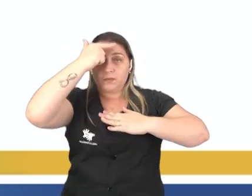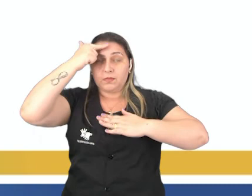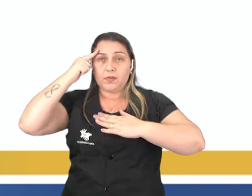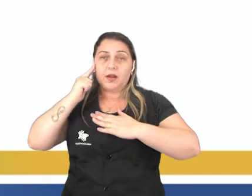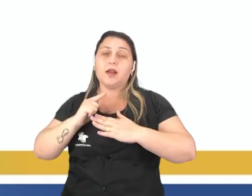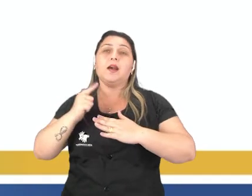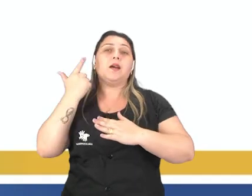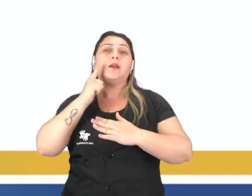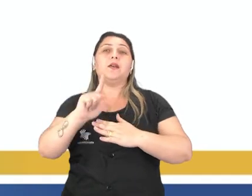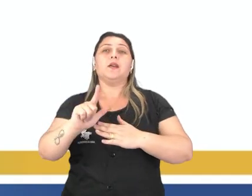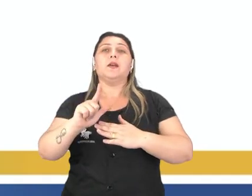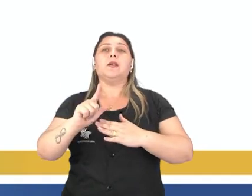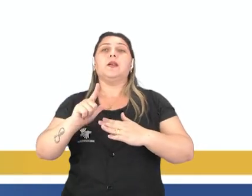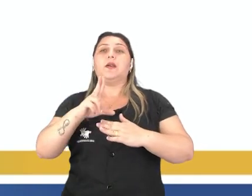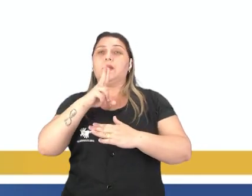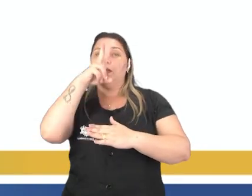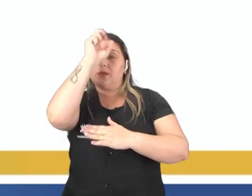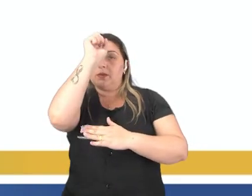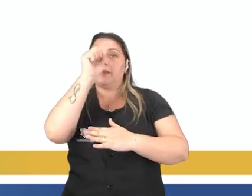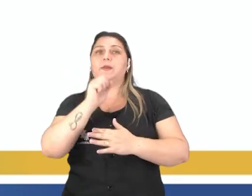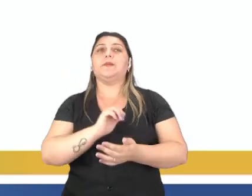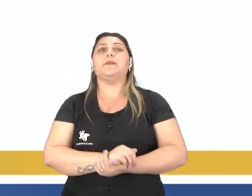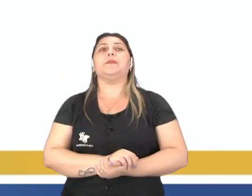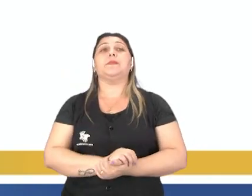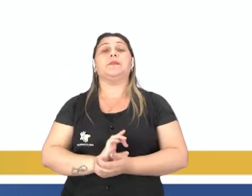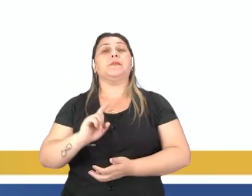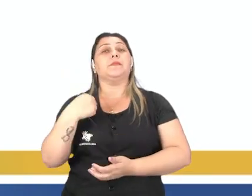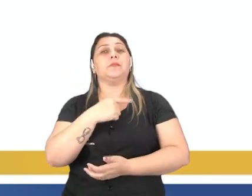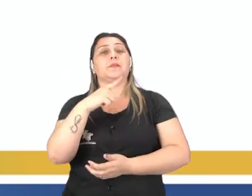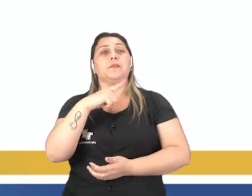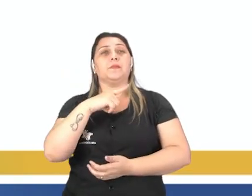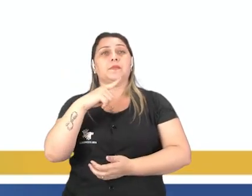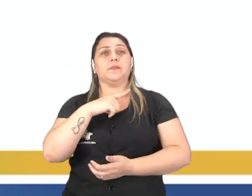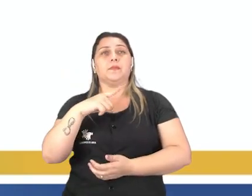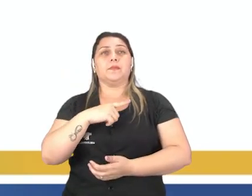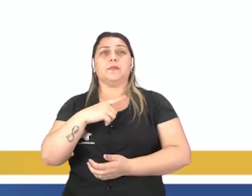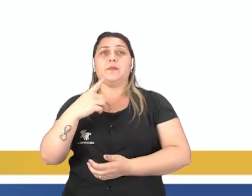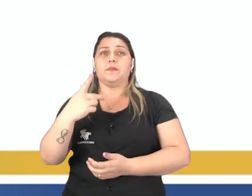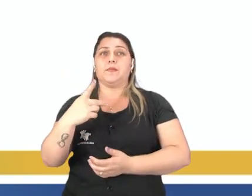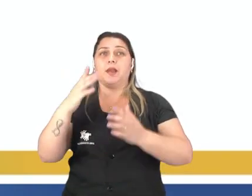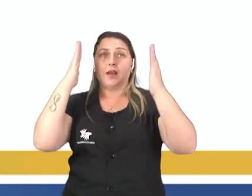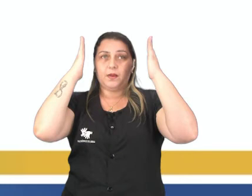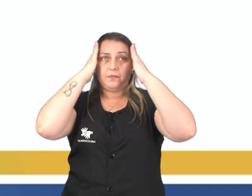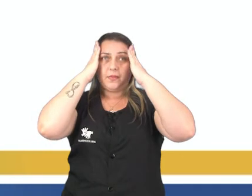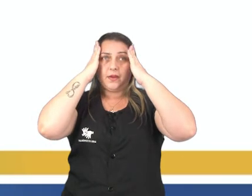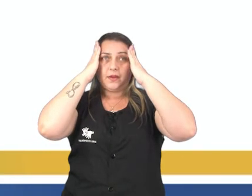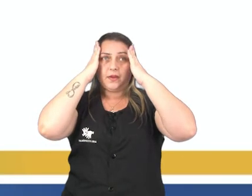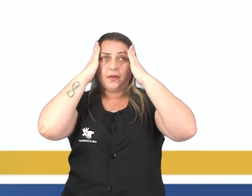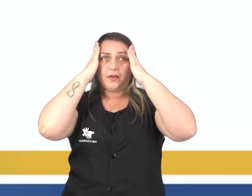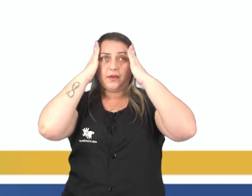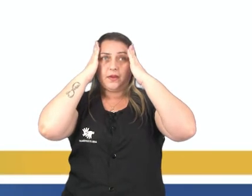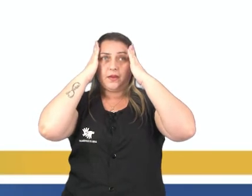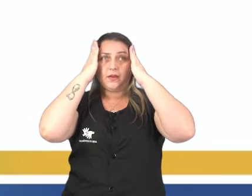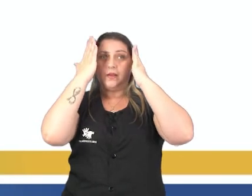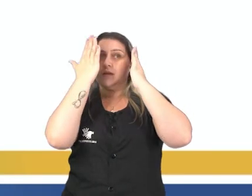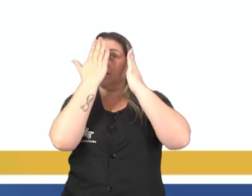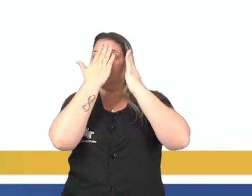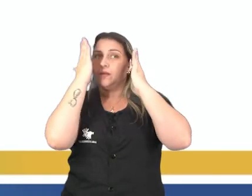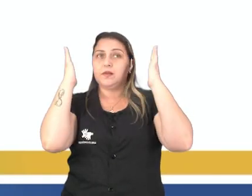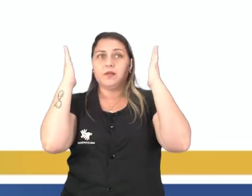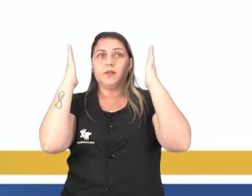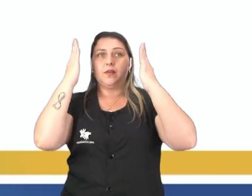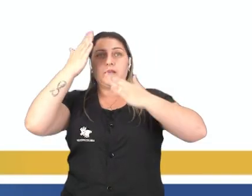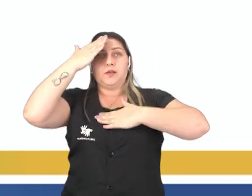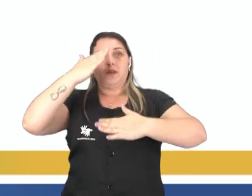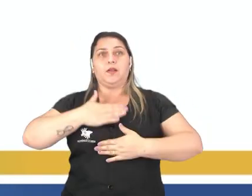e recuperarem as suas forças. E nós temos os pontos de ataque, né? Que é a cabeça, frente e lado, o